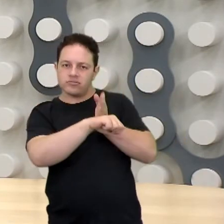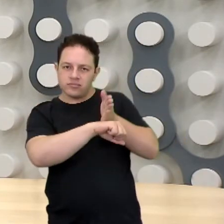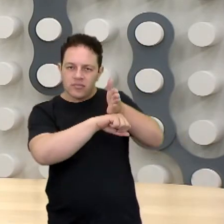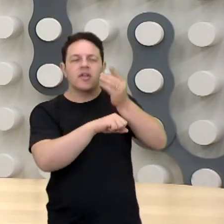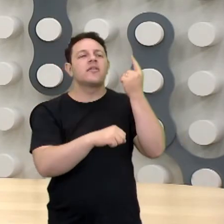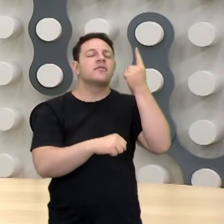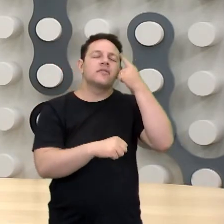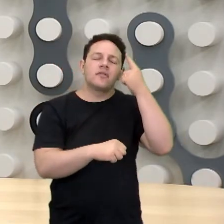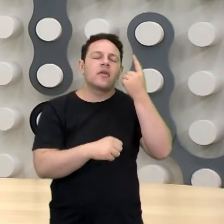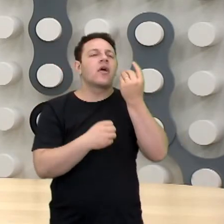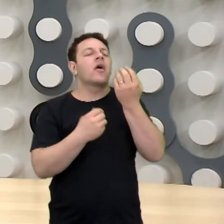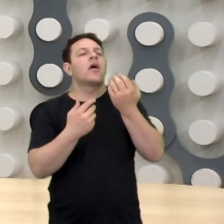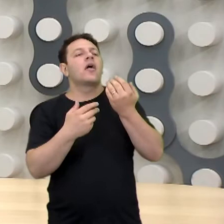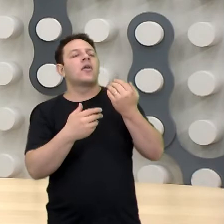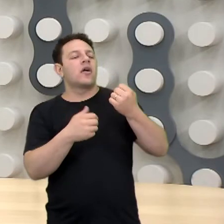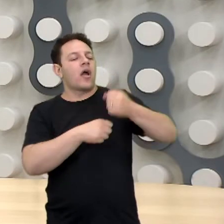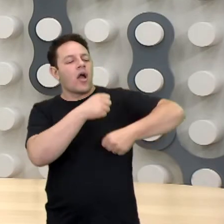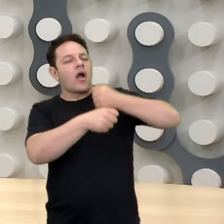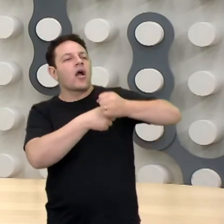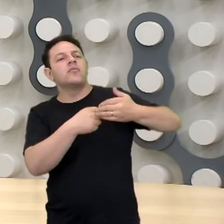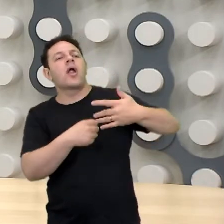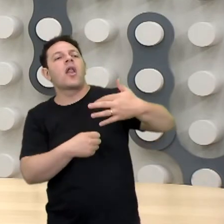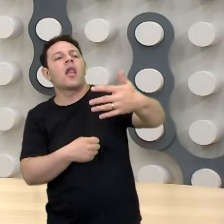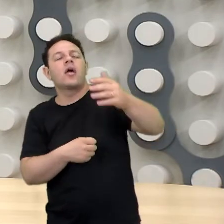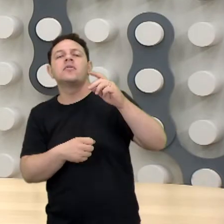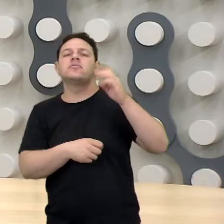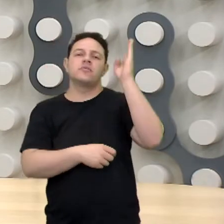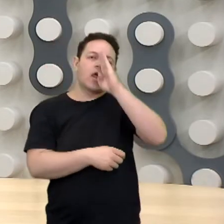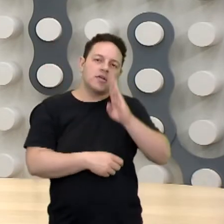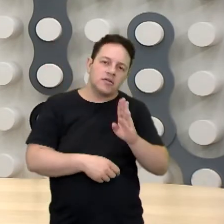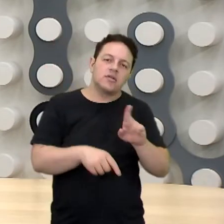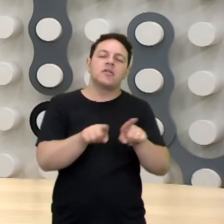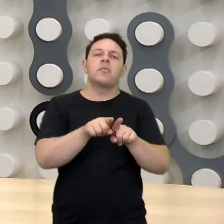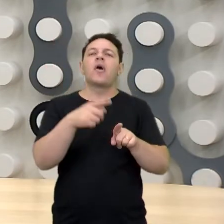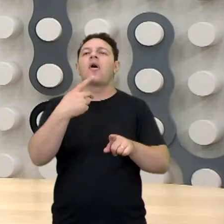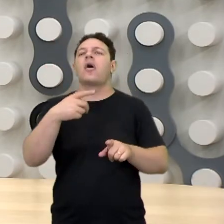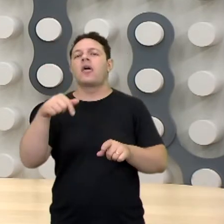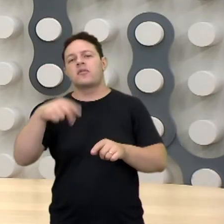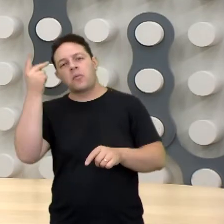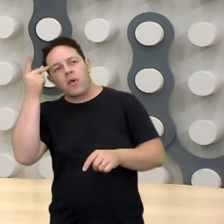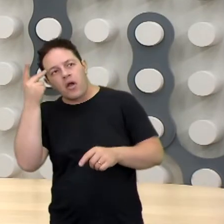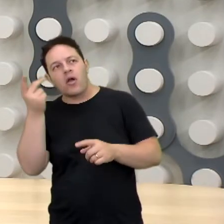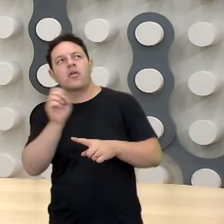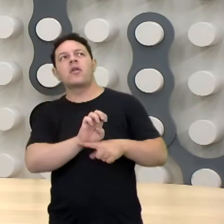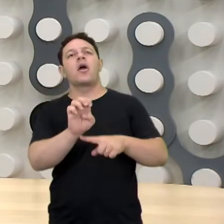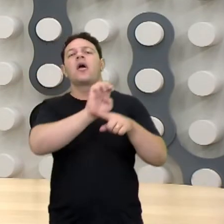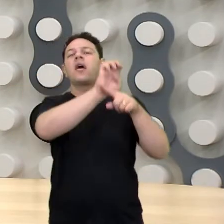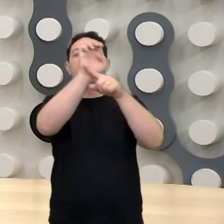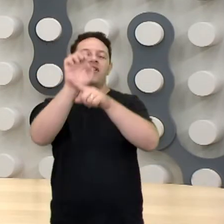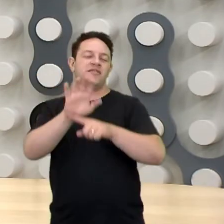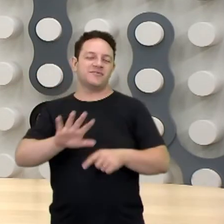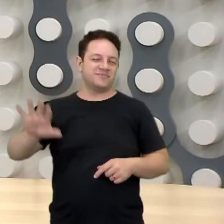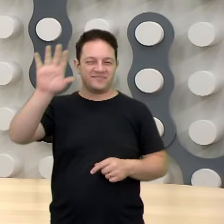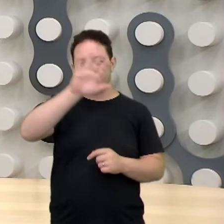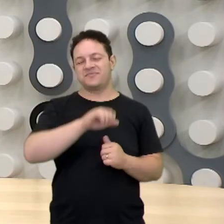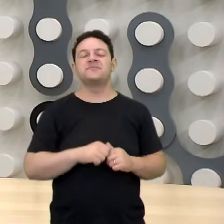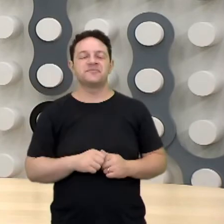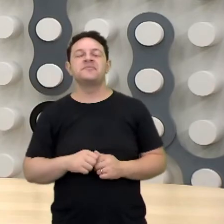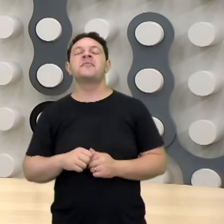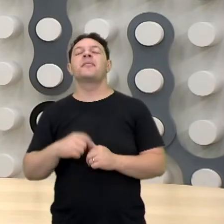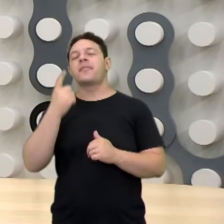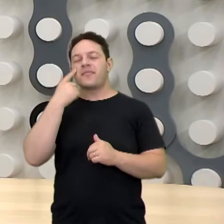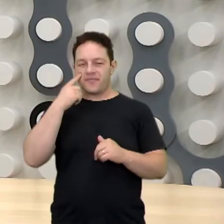sobre as tendências demográficas do Brasil e de outros estados aqui, tá certo? Agora vamos continuar vendo aqui